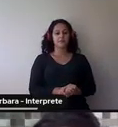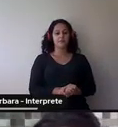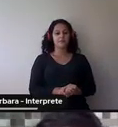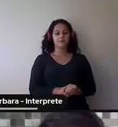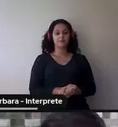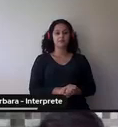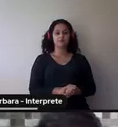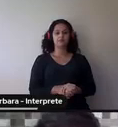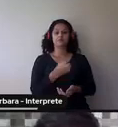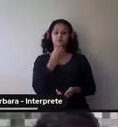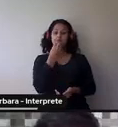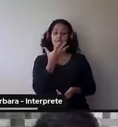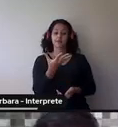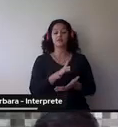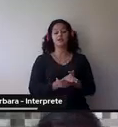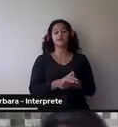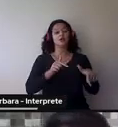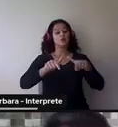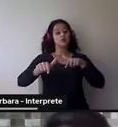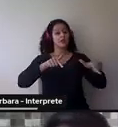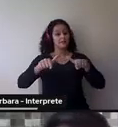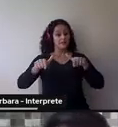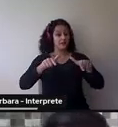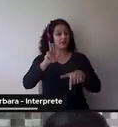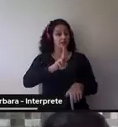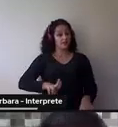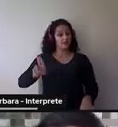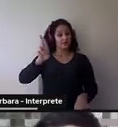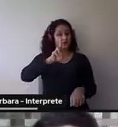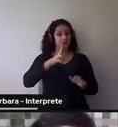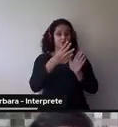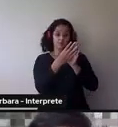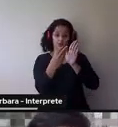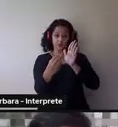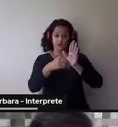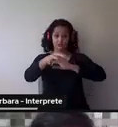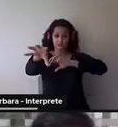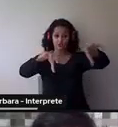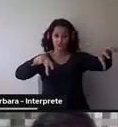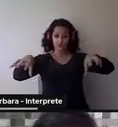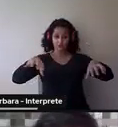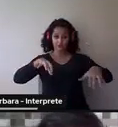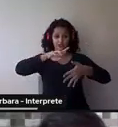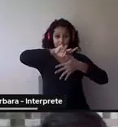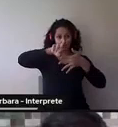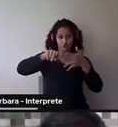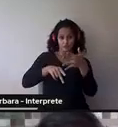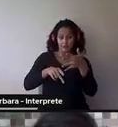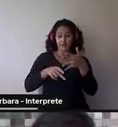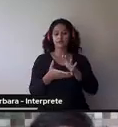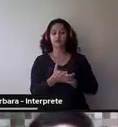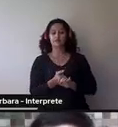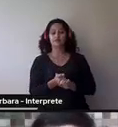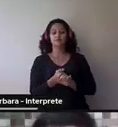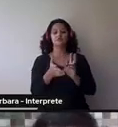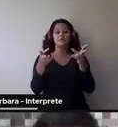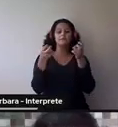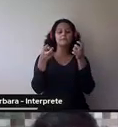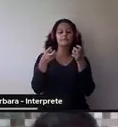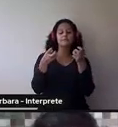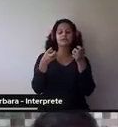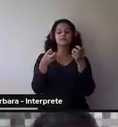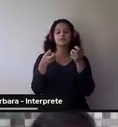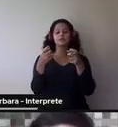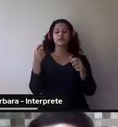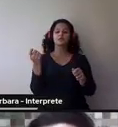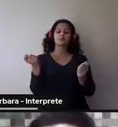Bem, o trabalho foi utilizar a modelagem de distribuição de espécies para verificar, no caso, a possível ocorrência das espécies de